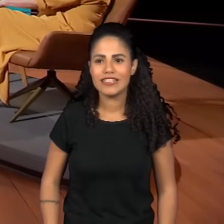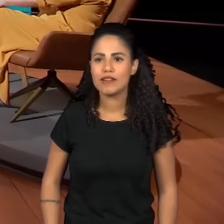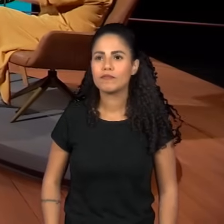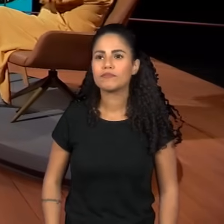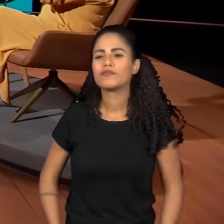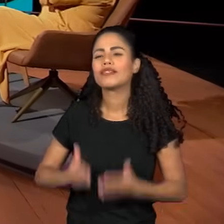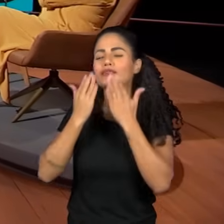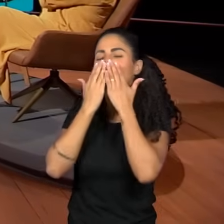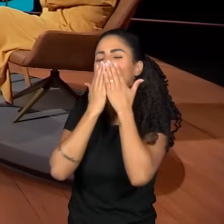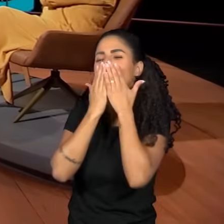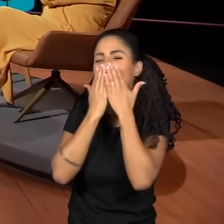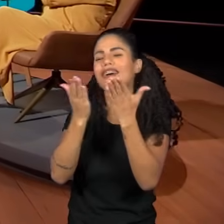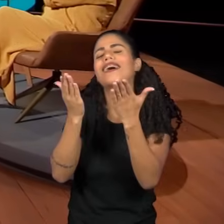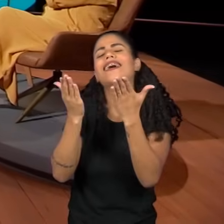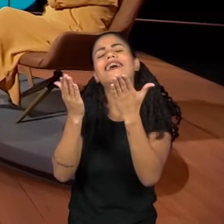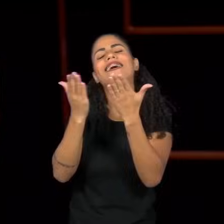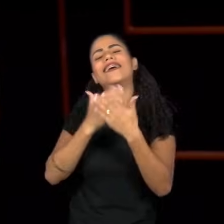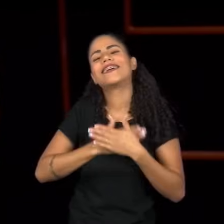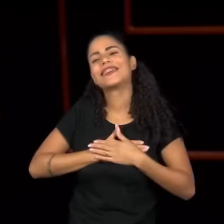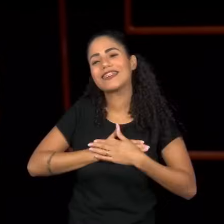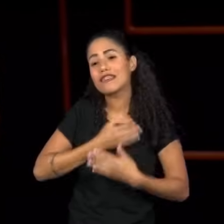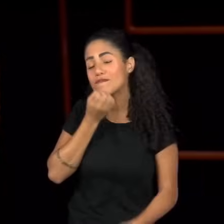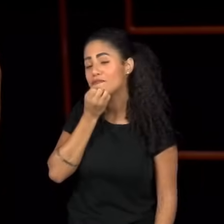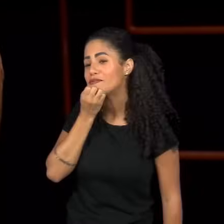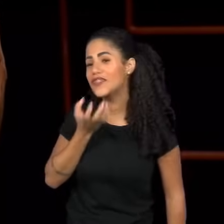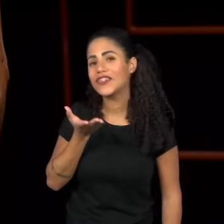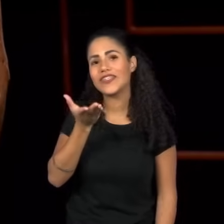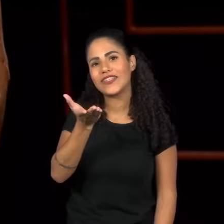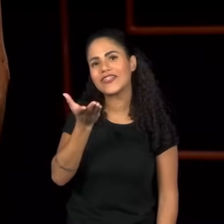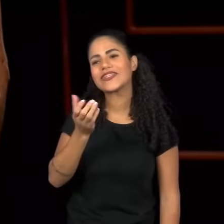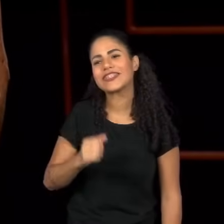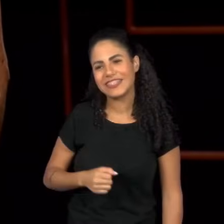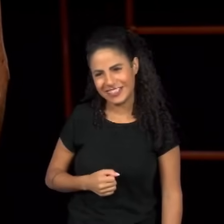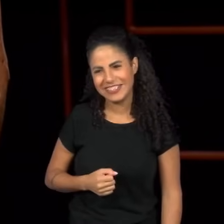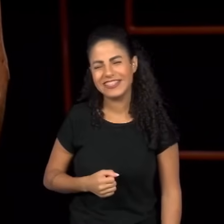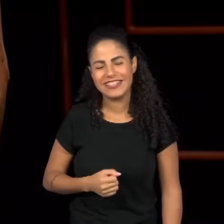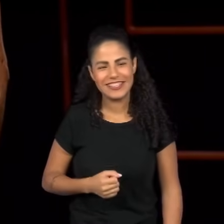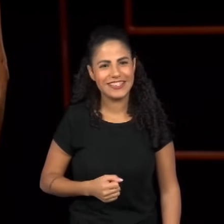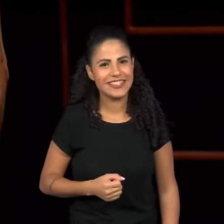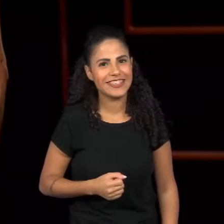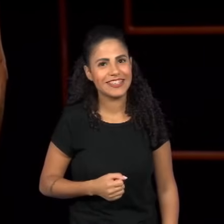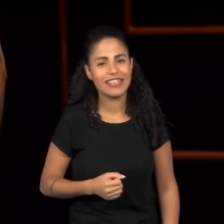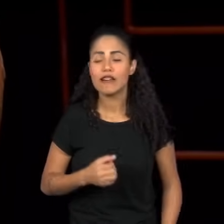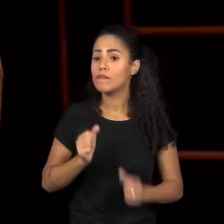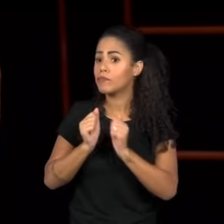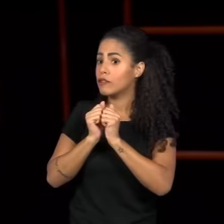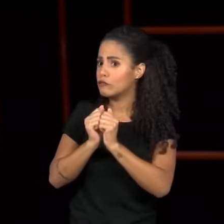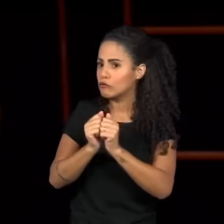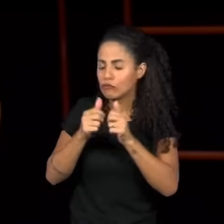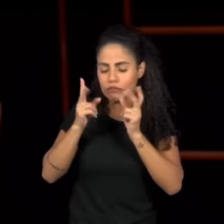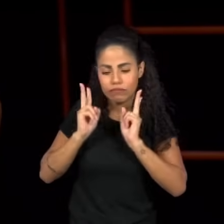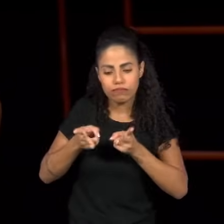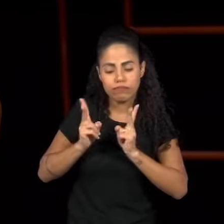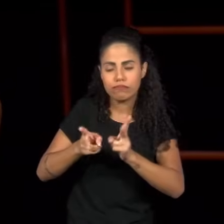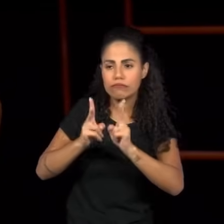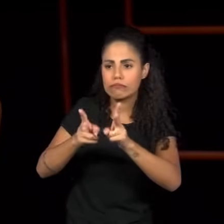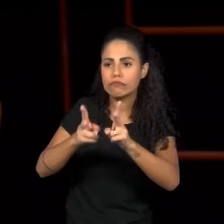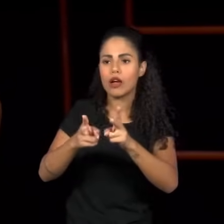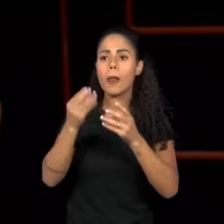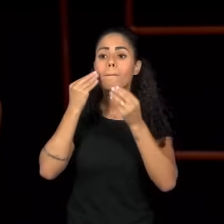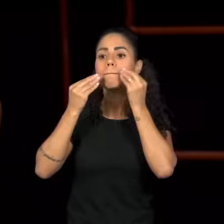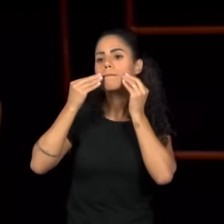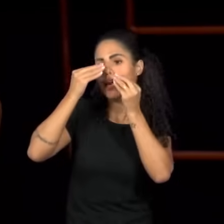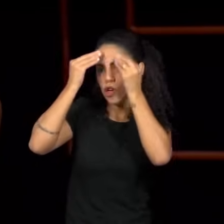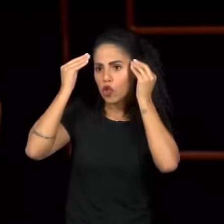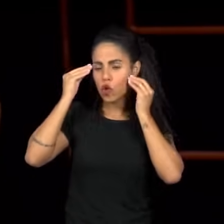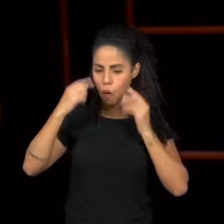Ai, ei, Léo, que delícia, né? Que delícia. Estamos juntos tantas vezes, ele me maquiou